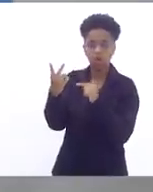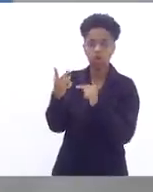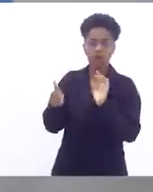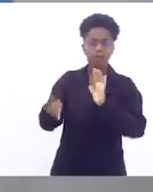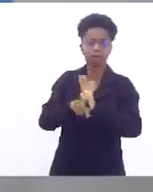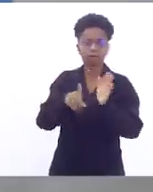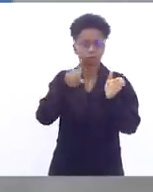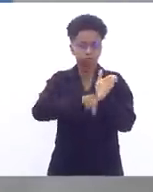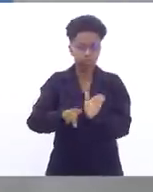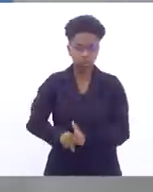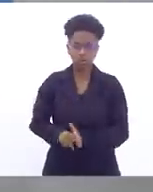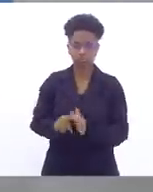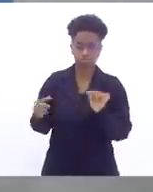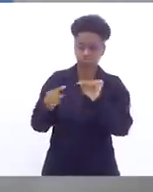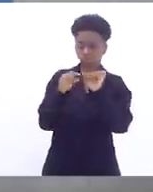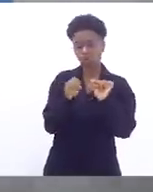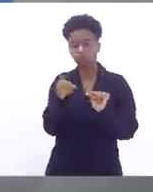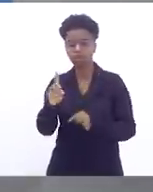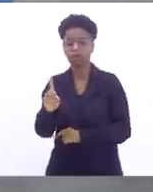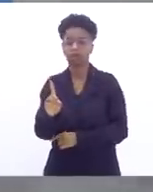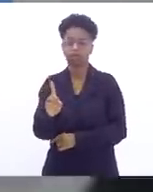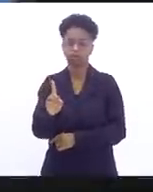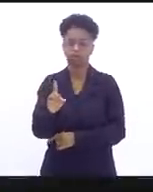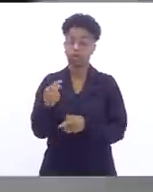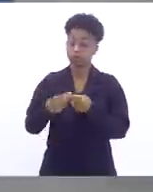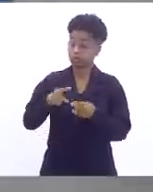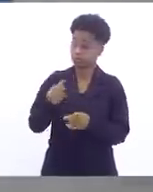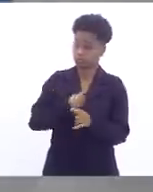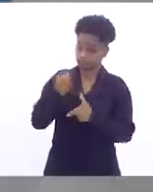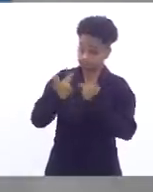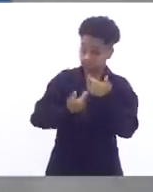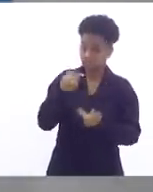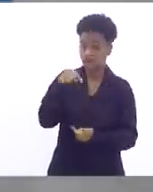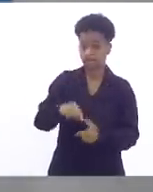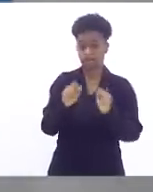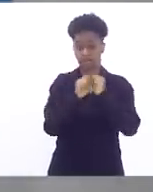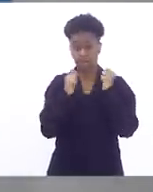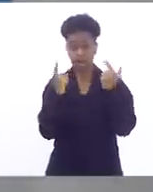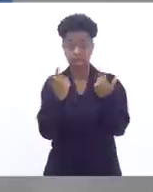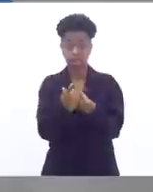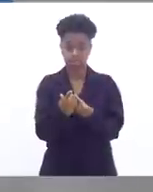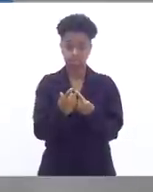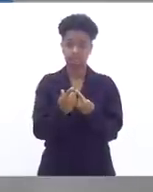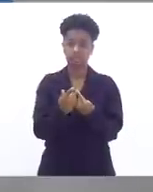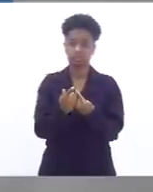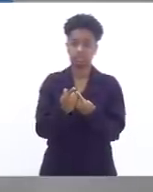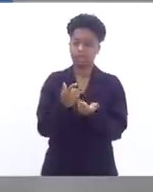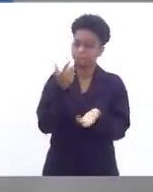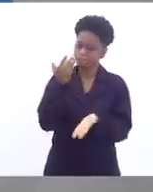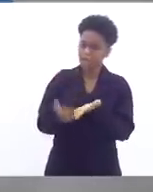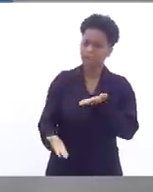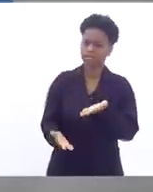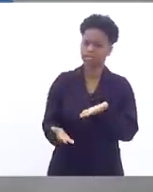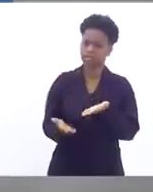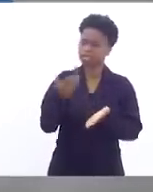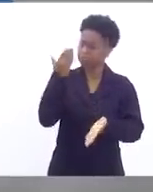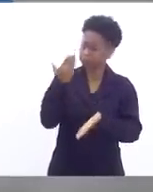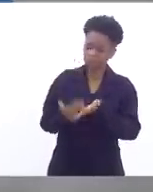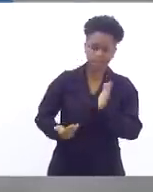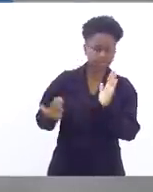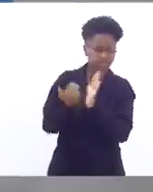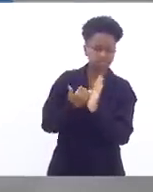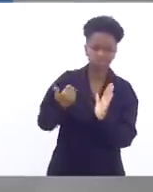tributação é pertinente ou não a gente trabalha aqui nessa casa perde perde perde perde gritando e não consegue